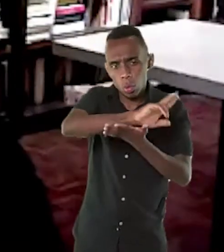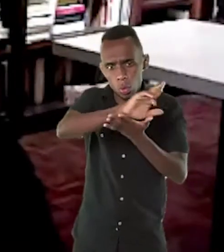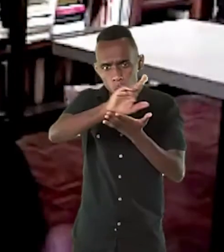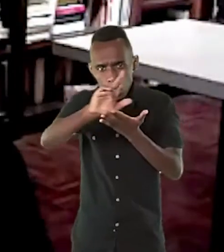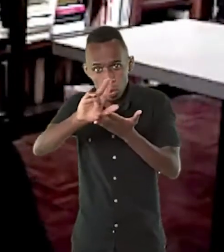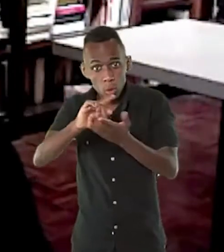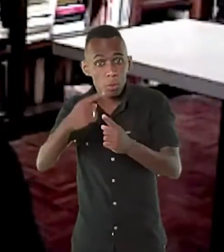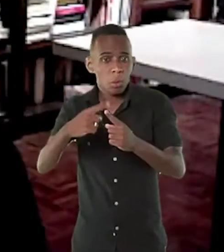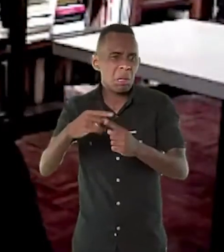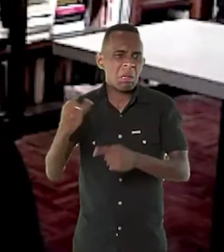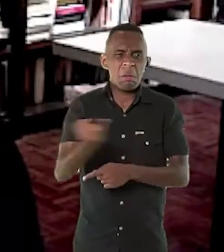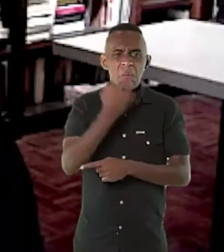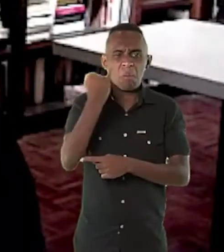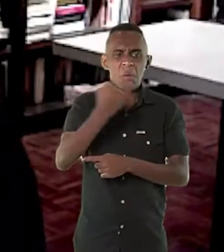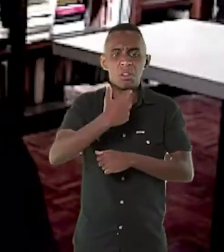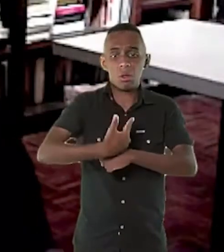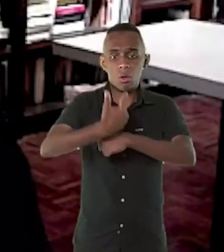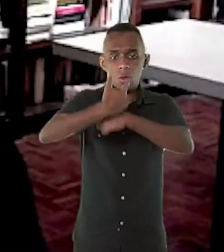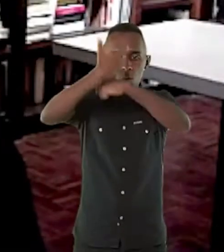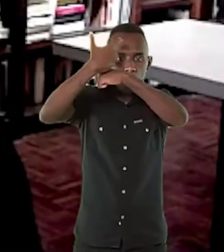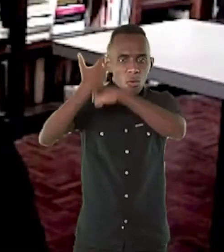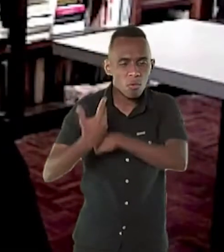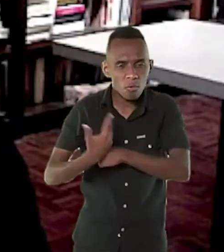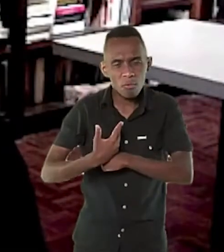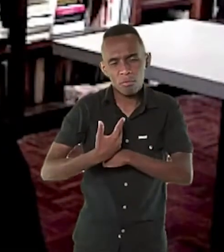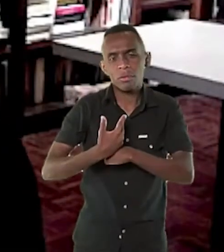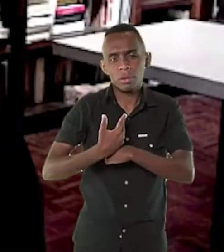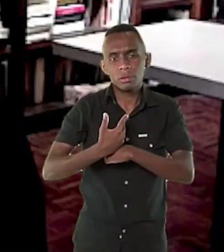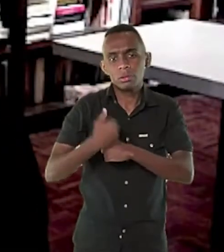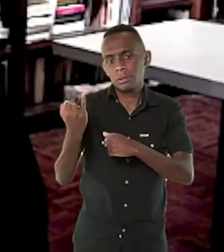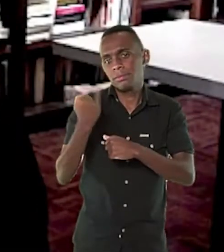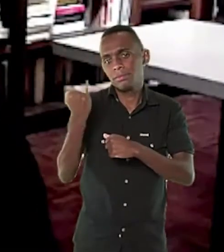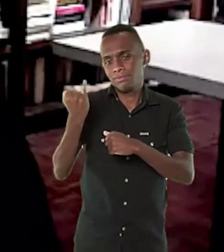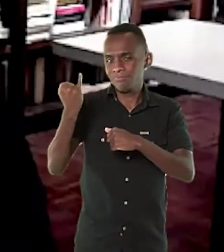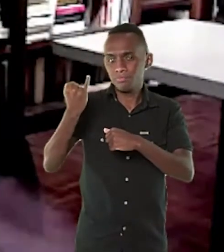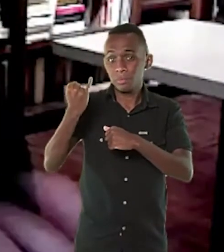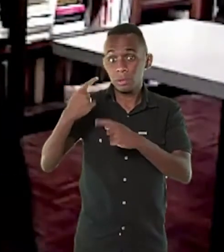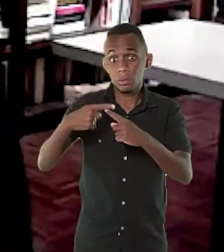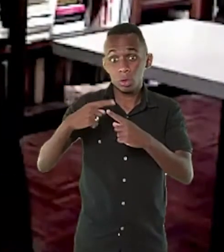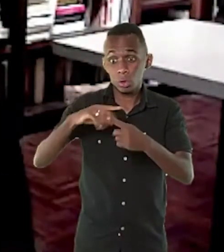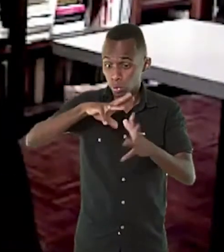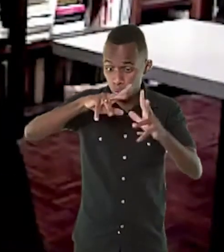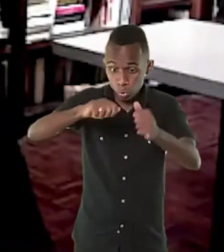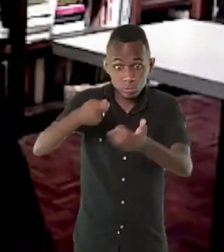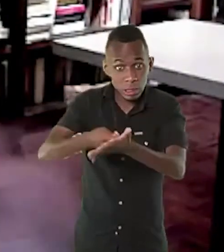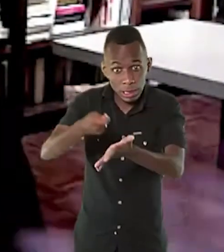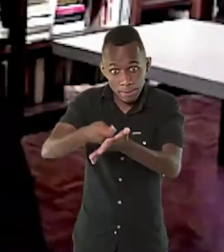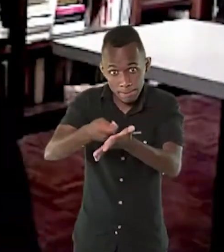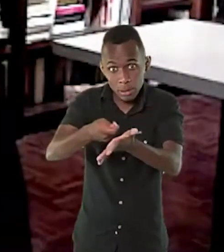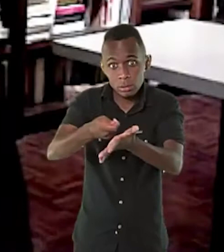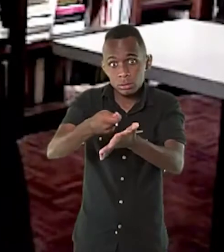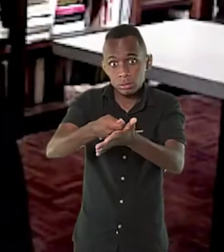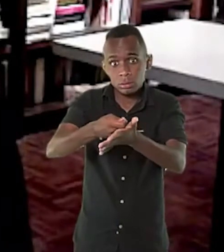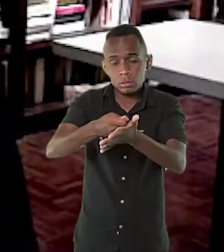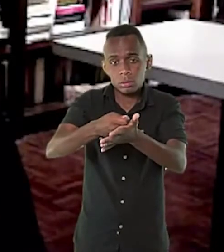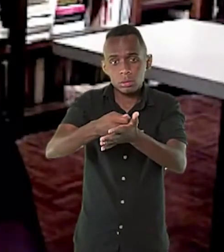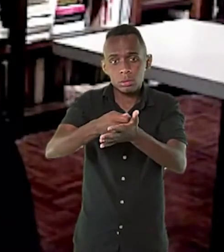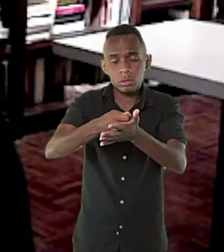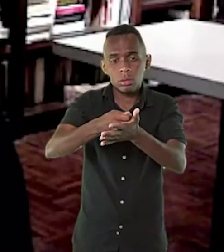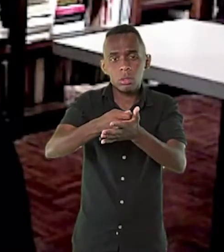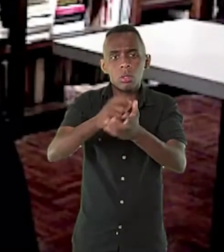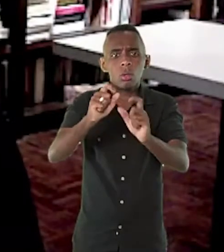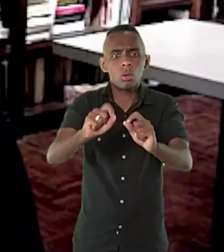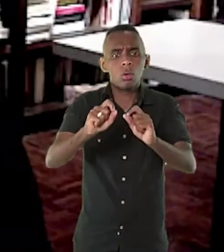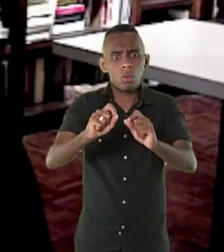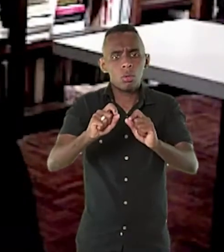os vídeos feitos pelas pessoas. Tudo isso pressiona muito e leva a um burnout,